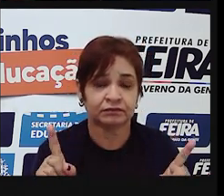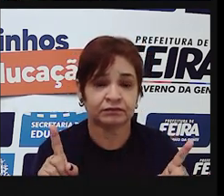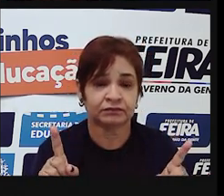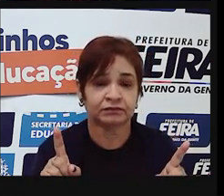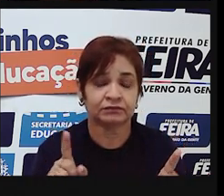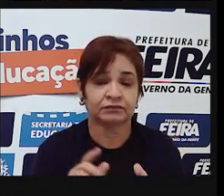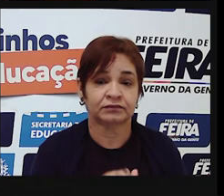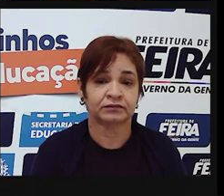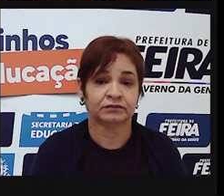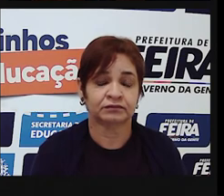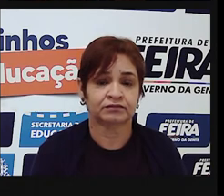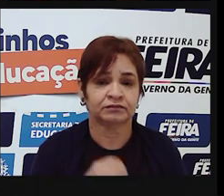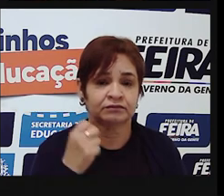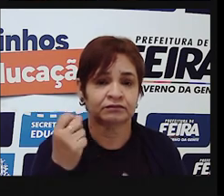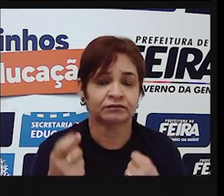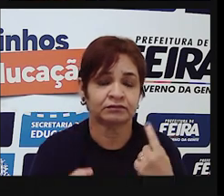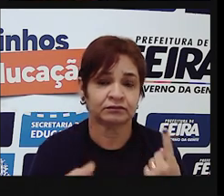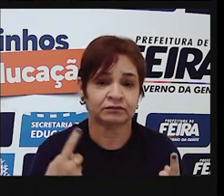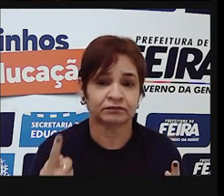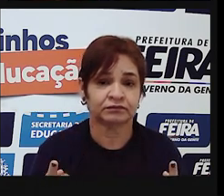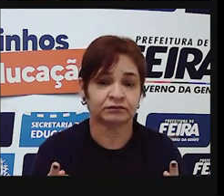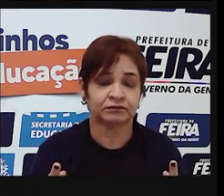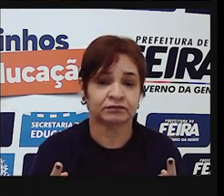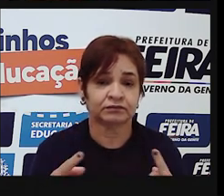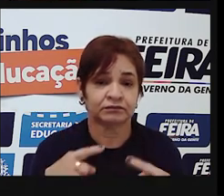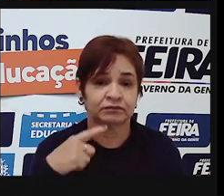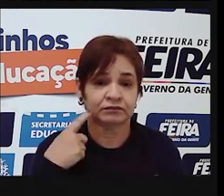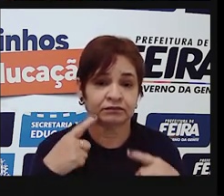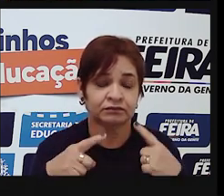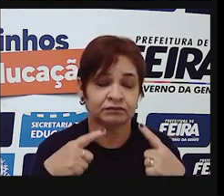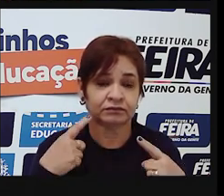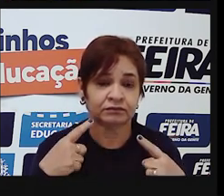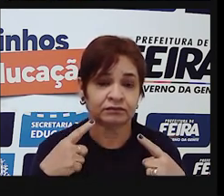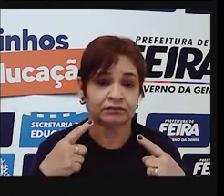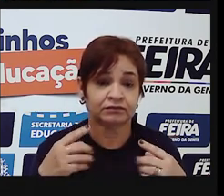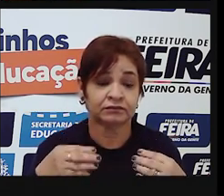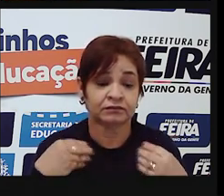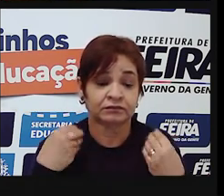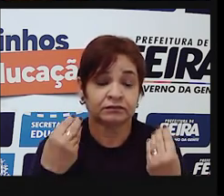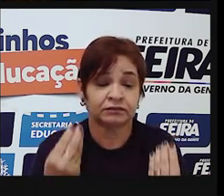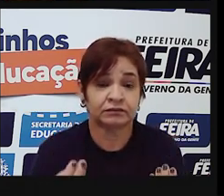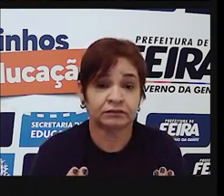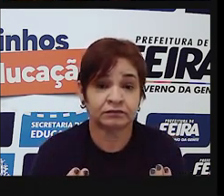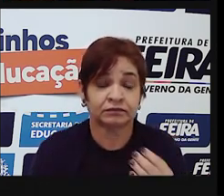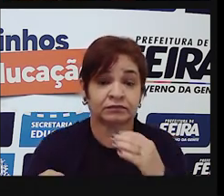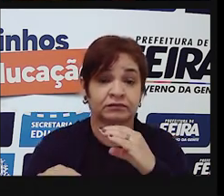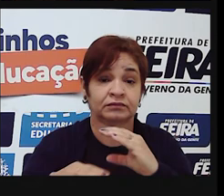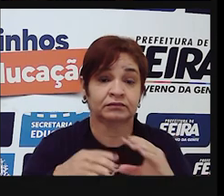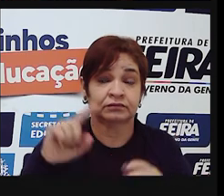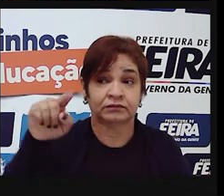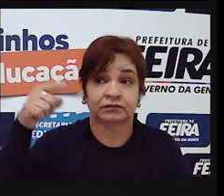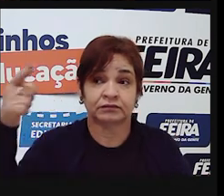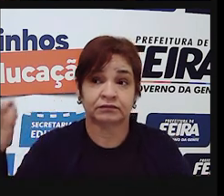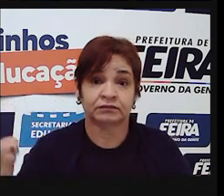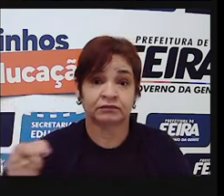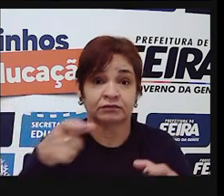Alguns utilizavam as músicas como uma forma de código, de se comunicar para que os feitores